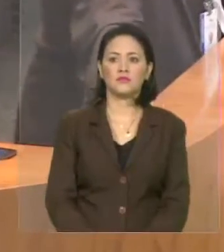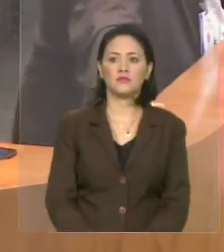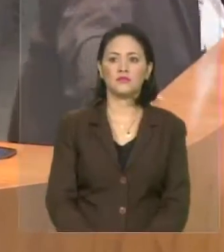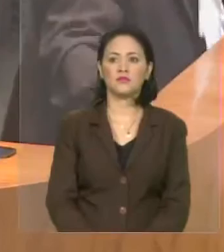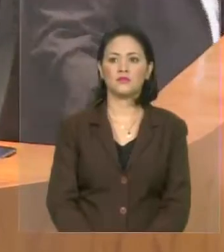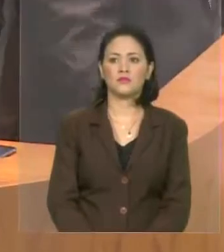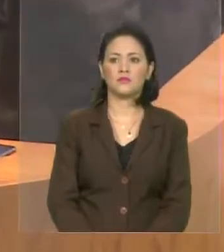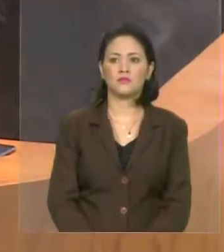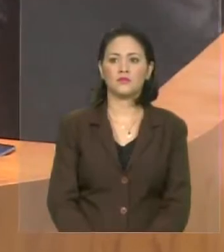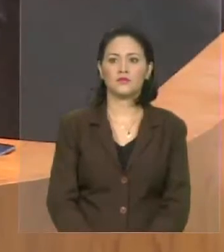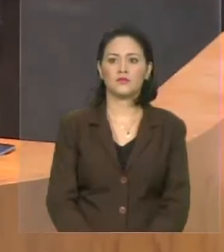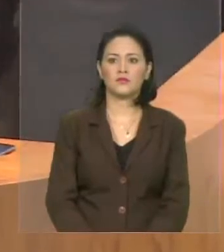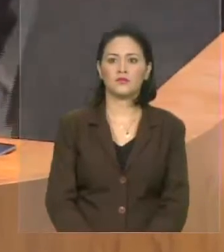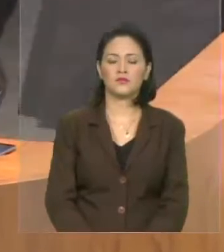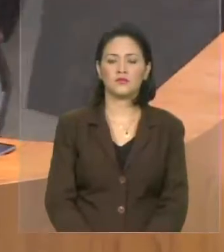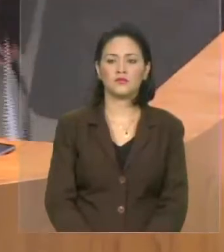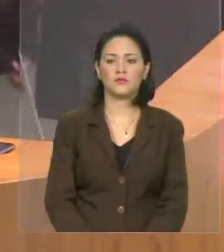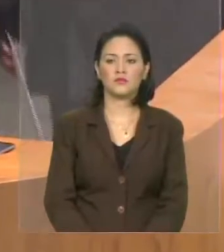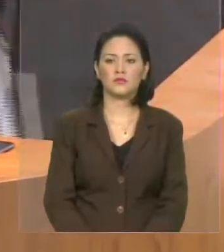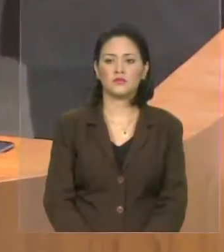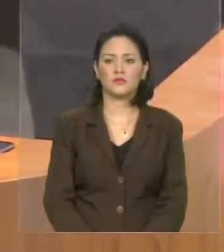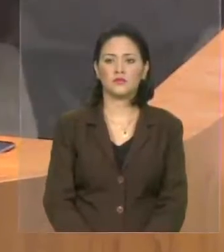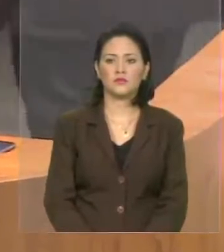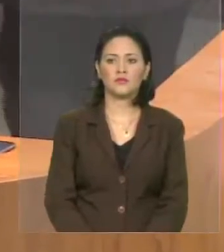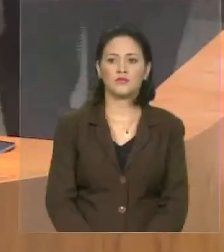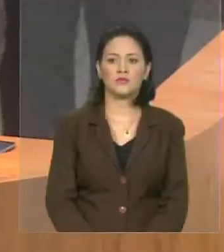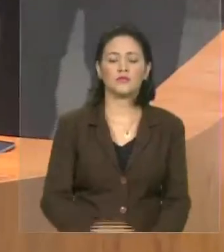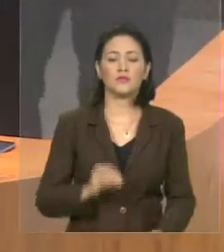véspera da última semana